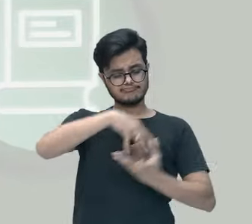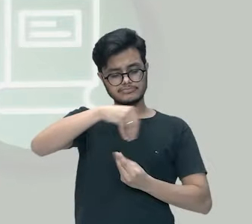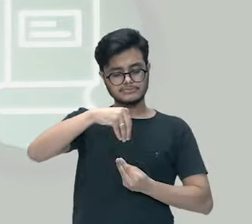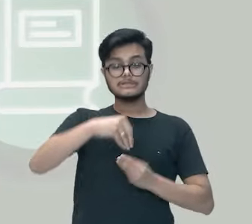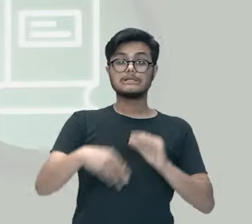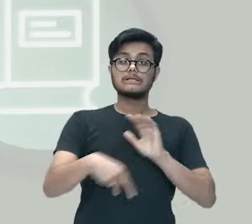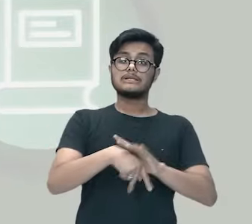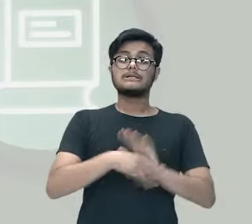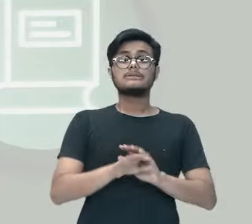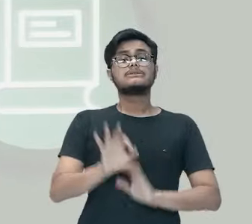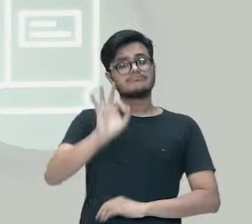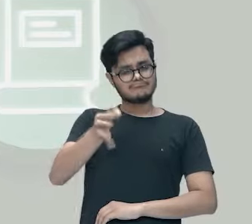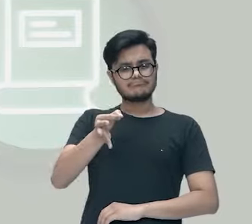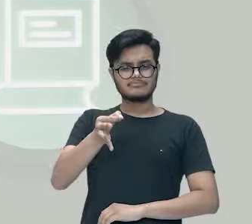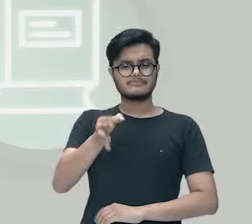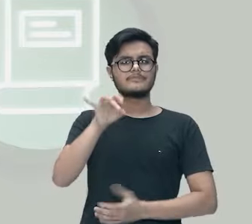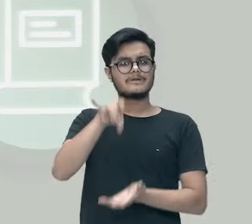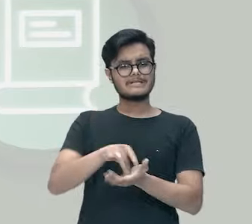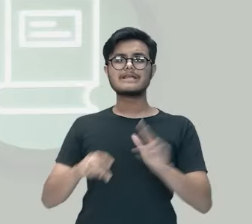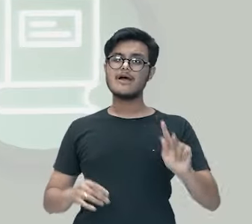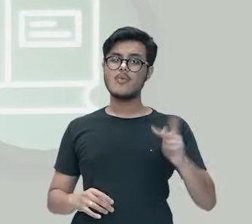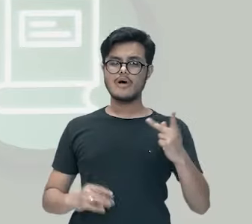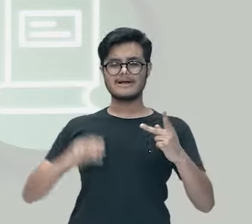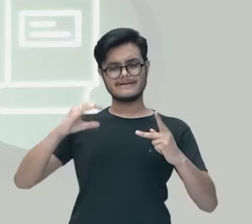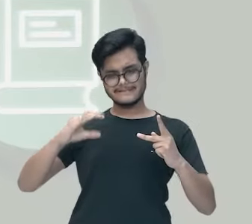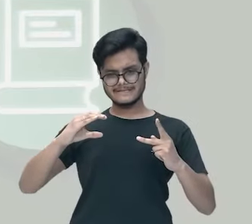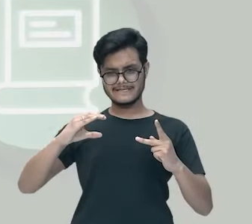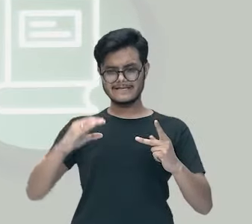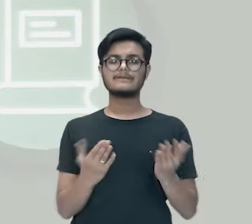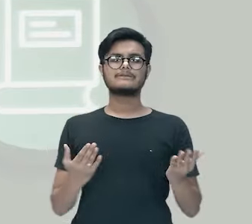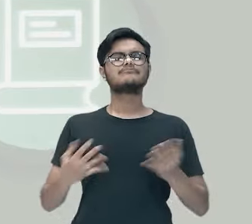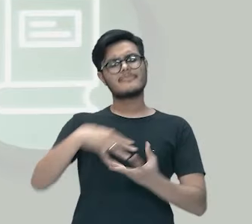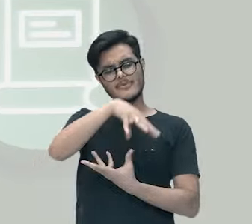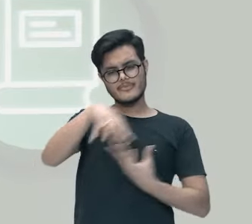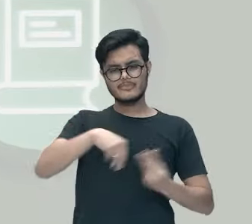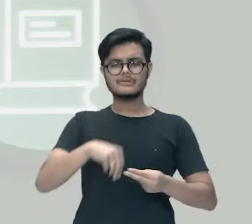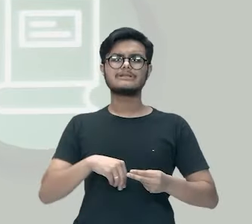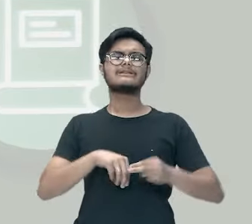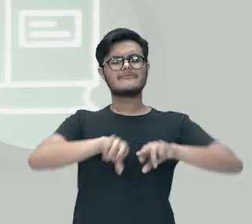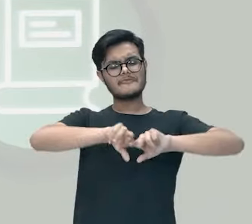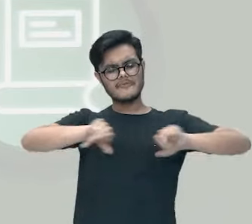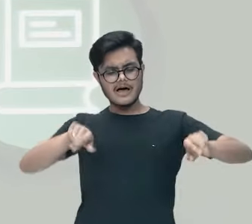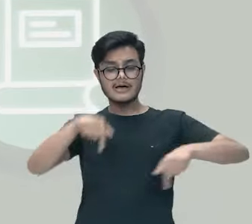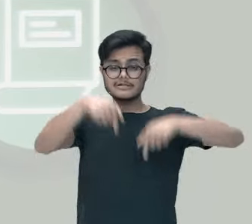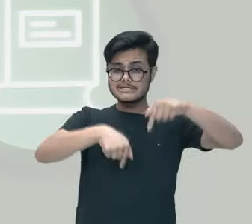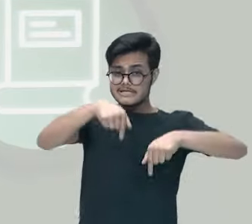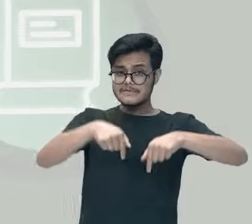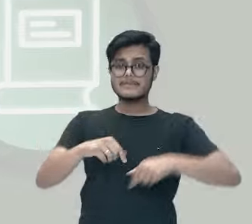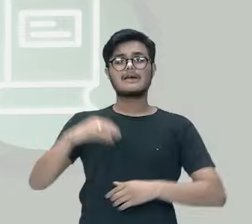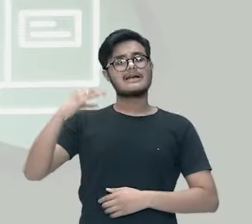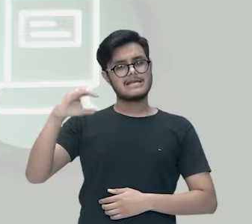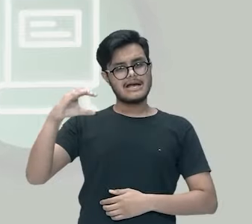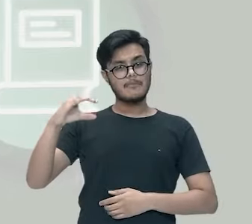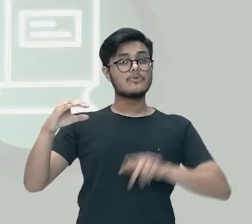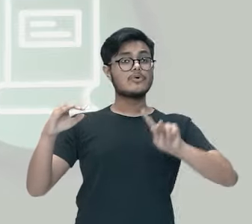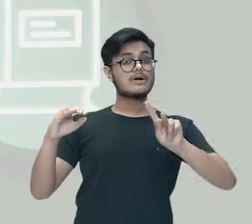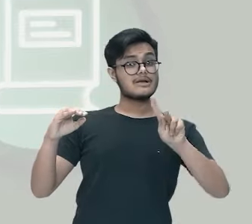é sim um hidrocarboneto, né, formado pela mistura de hidrocarbonetos. E aí, dependendo